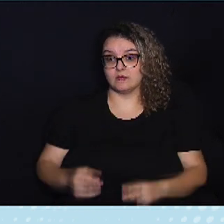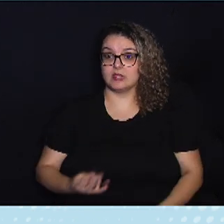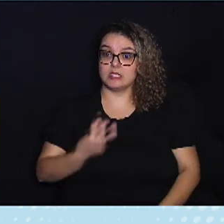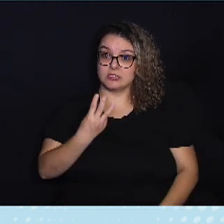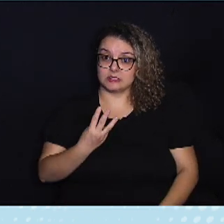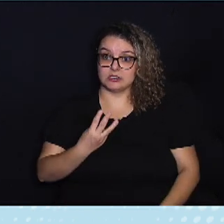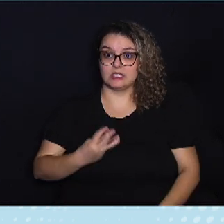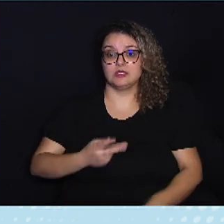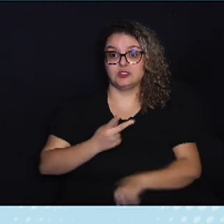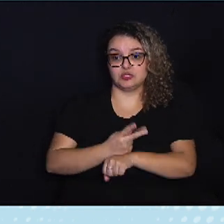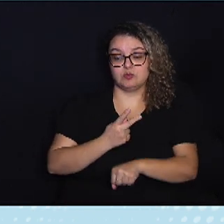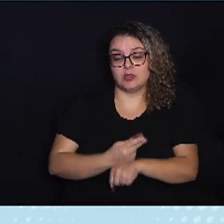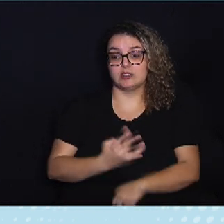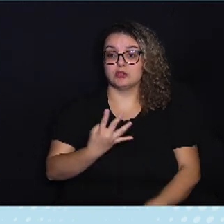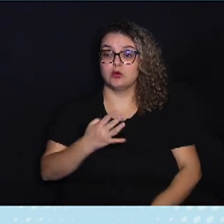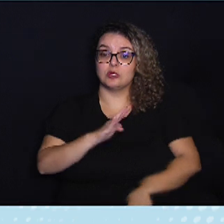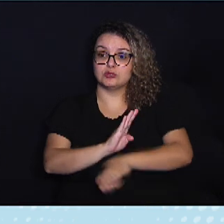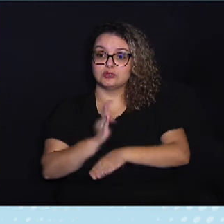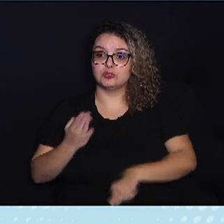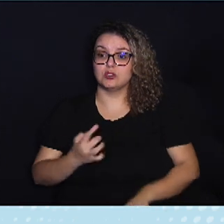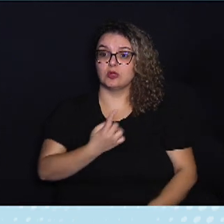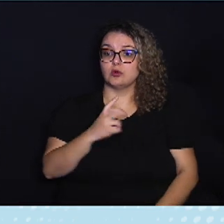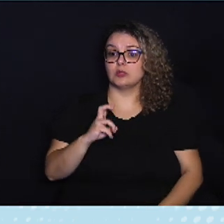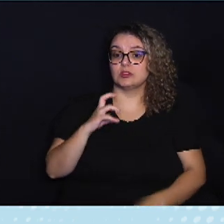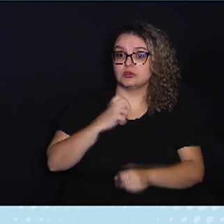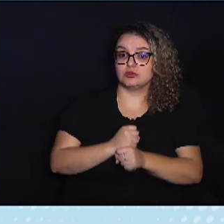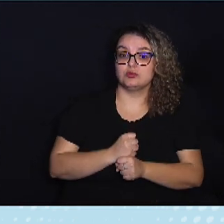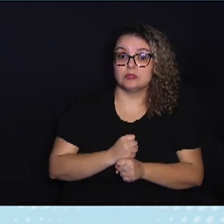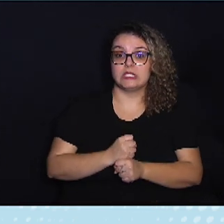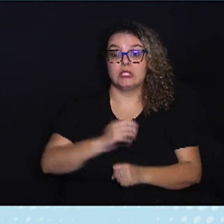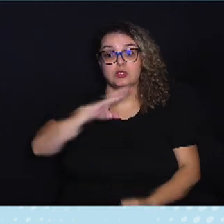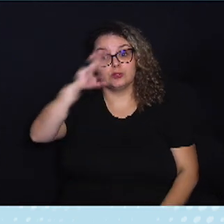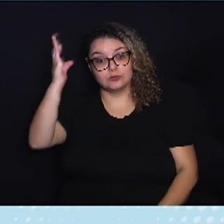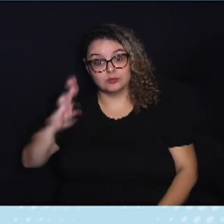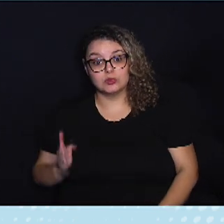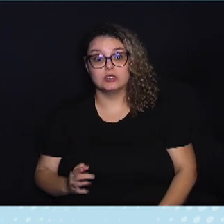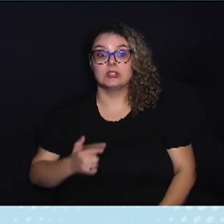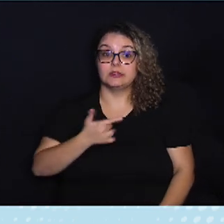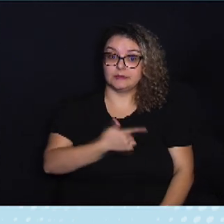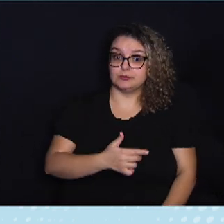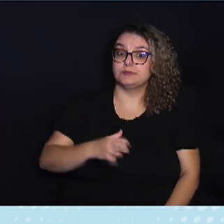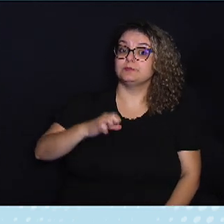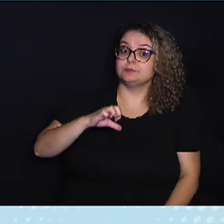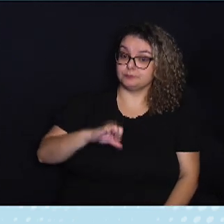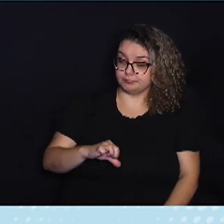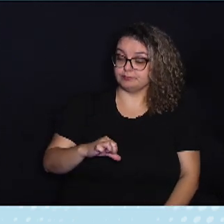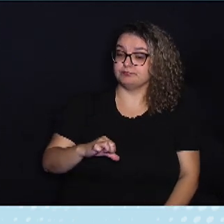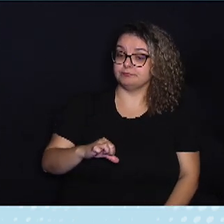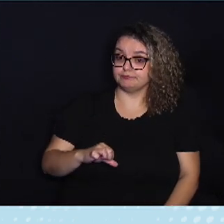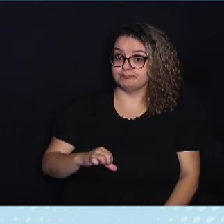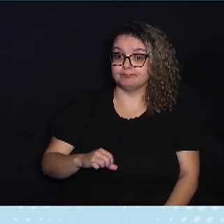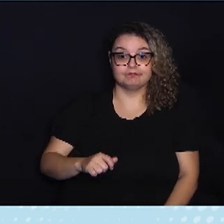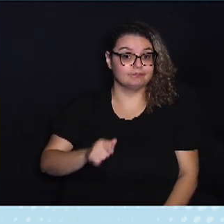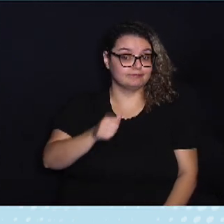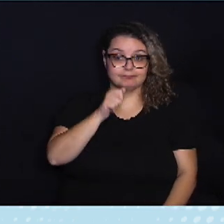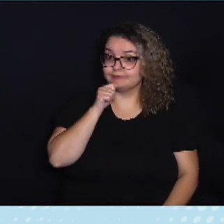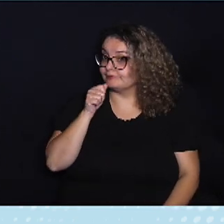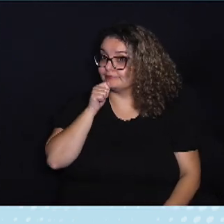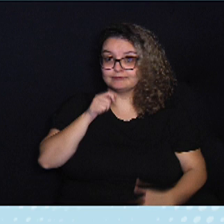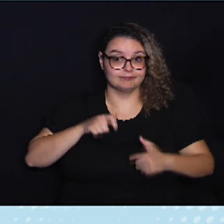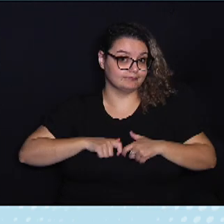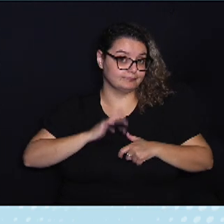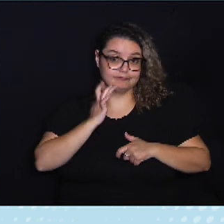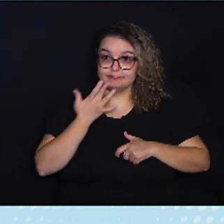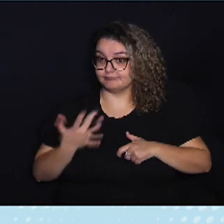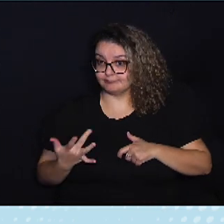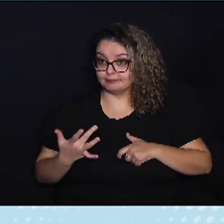e 4 medalhas de bronze, com 15 no total. E o Brasil, na 29ª colocação, ainda não temos a medalha de ouro,